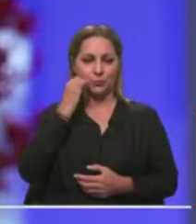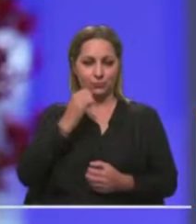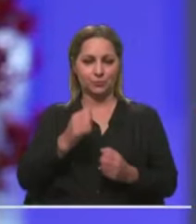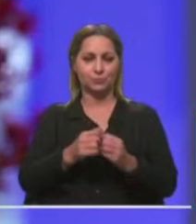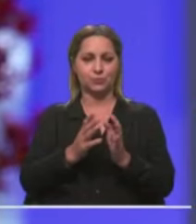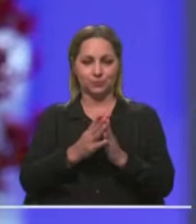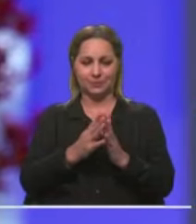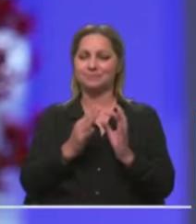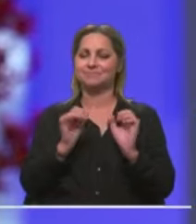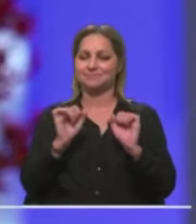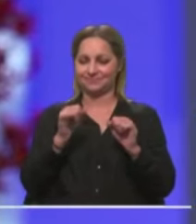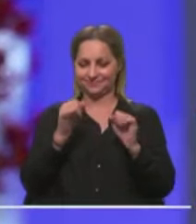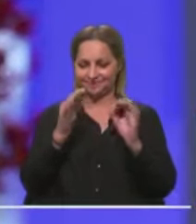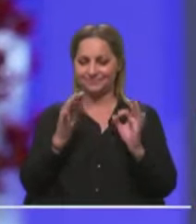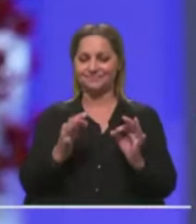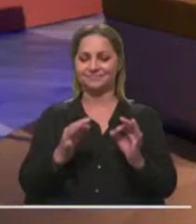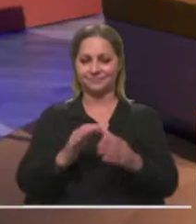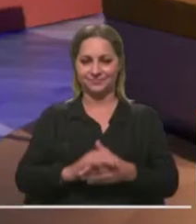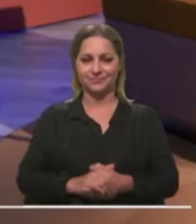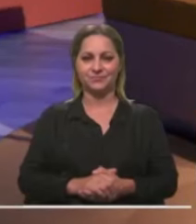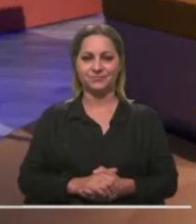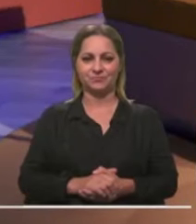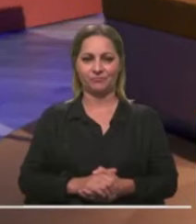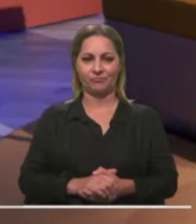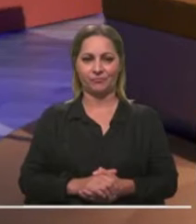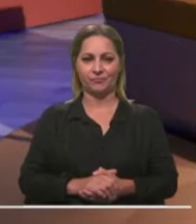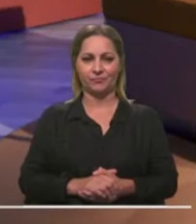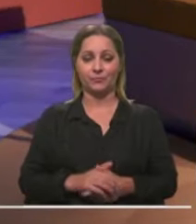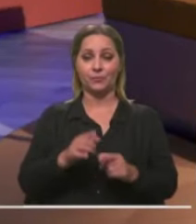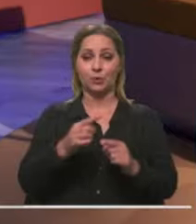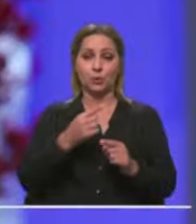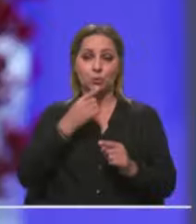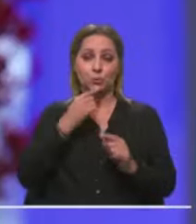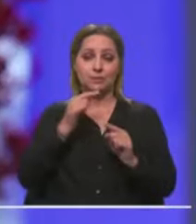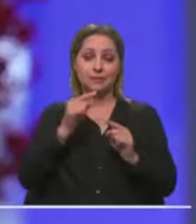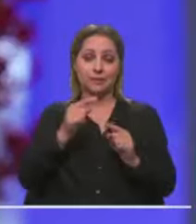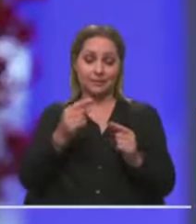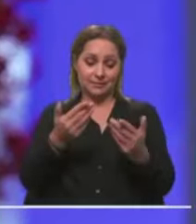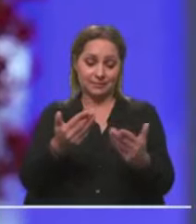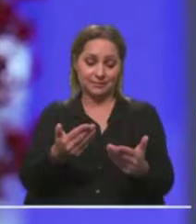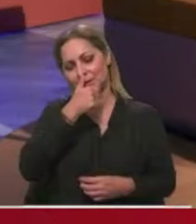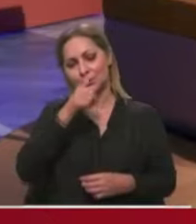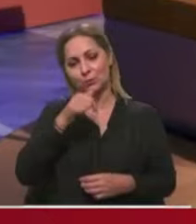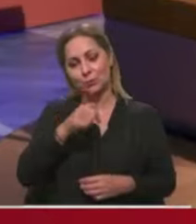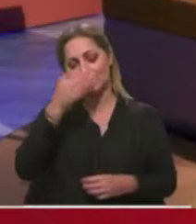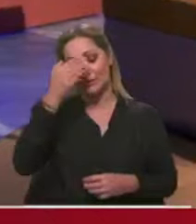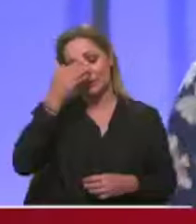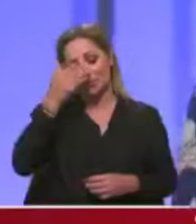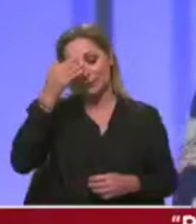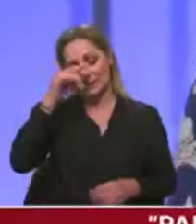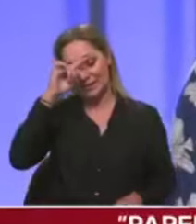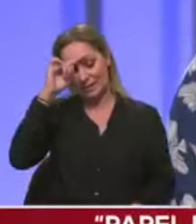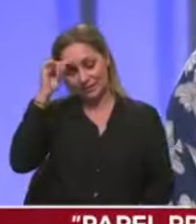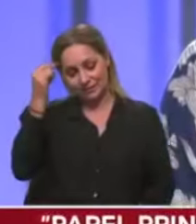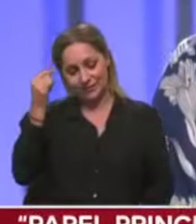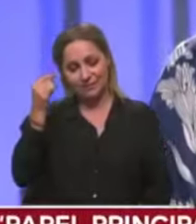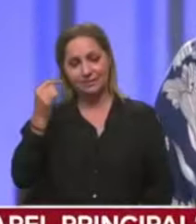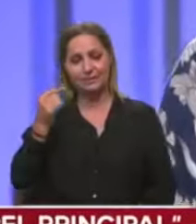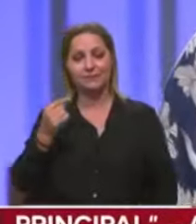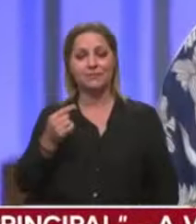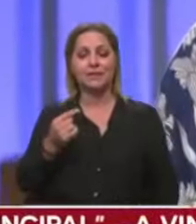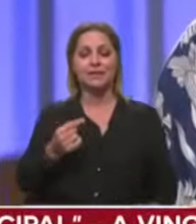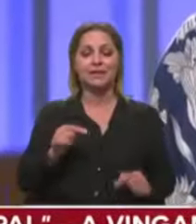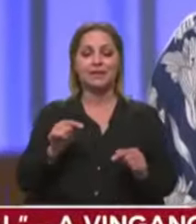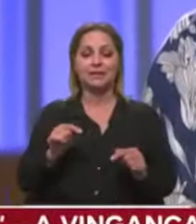dúvida sim então isso é que é como tu dizes é isso que se leva não é é isso que se leva é eu sinto-te muito triste